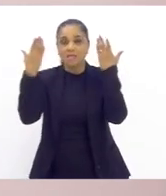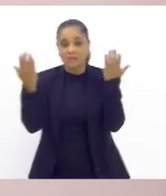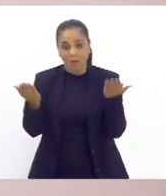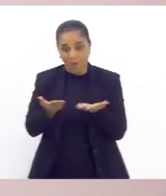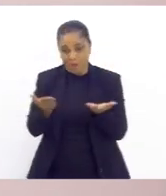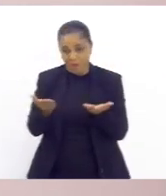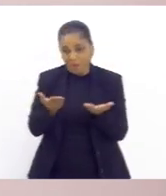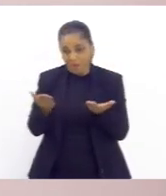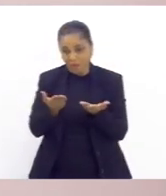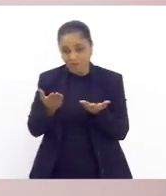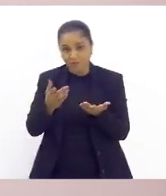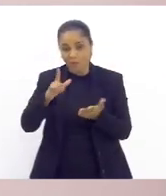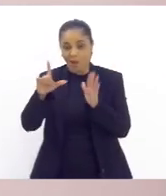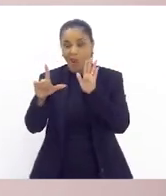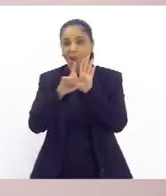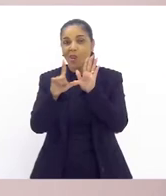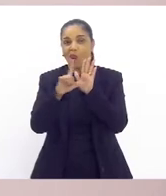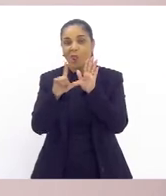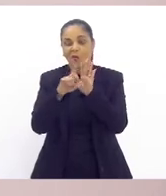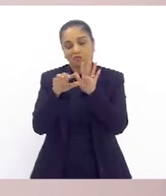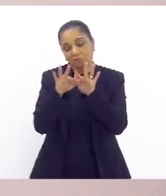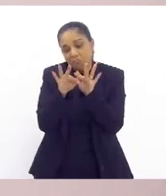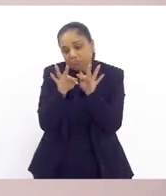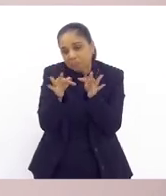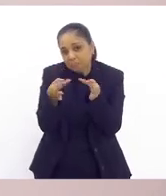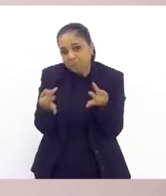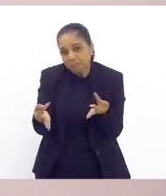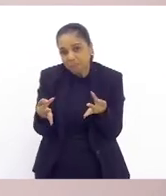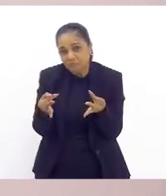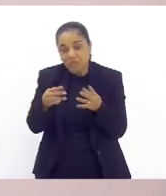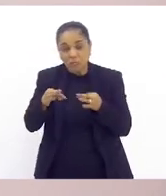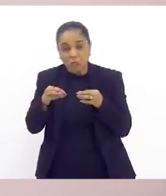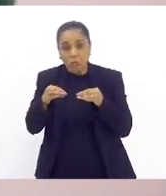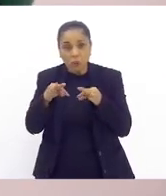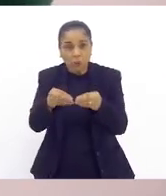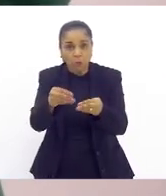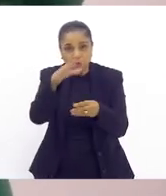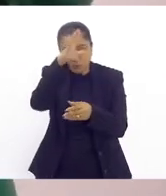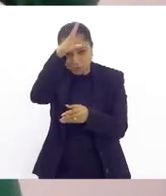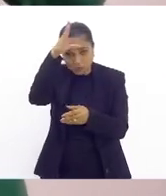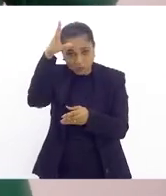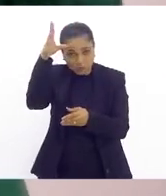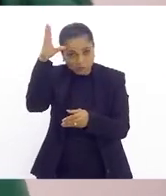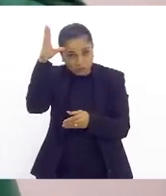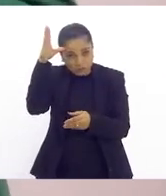completamente insalubre onde todos os consumidores né